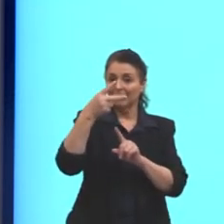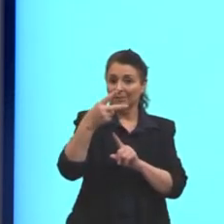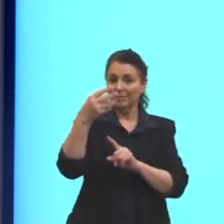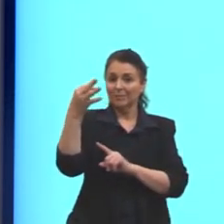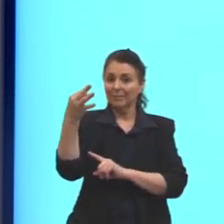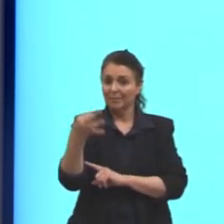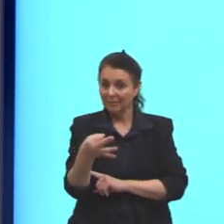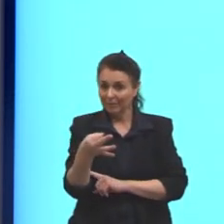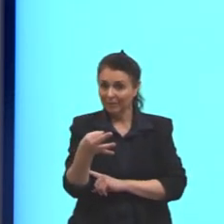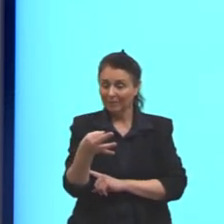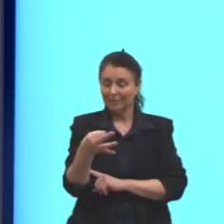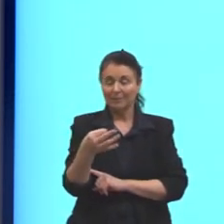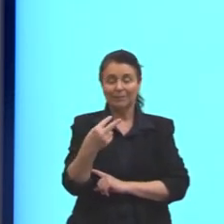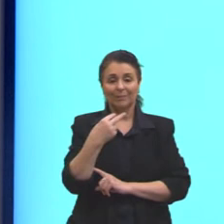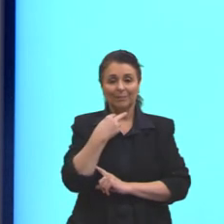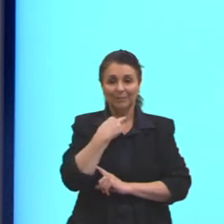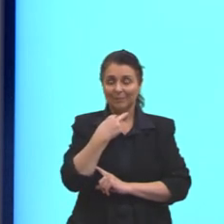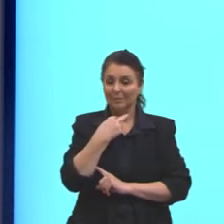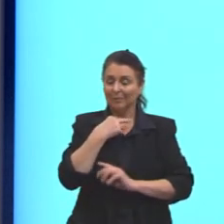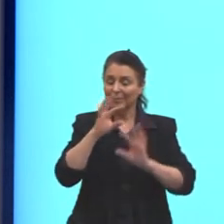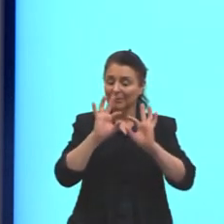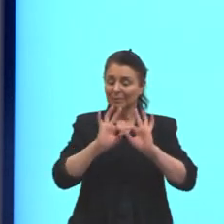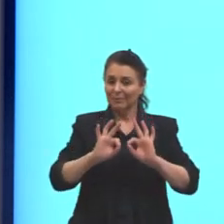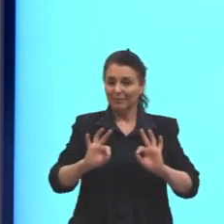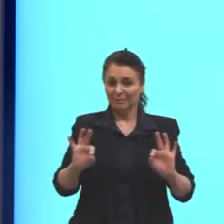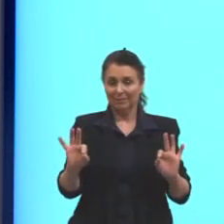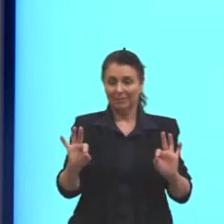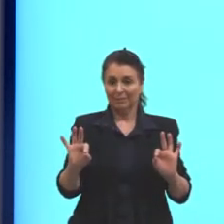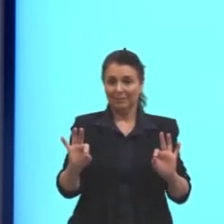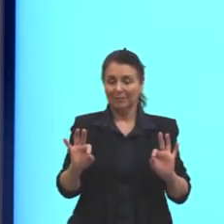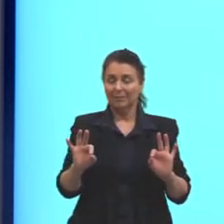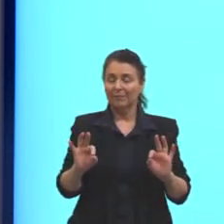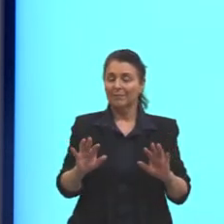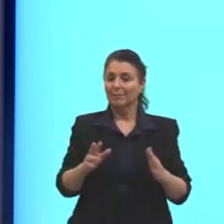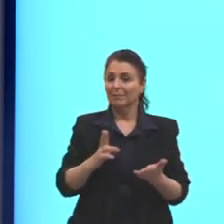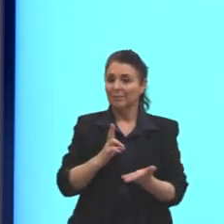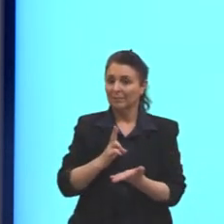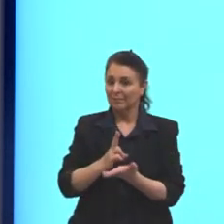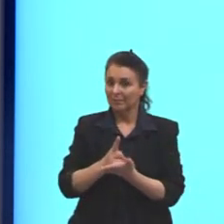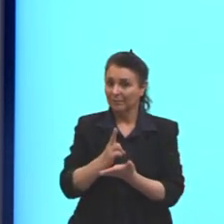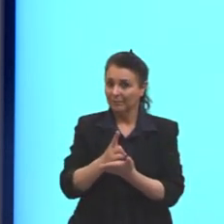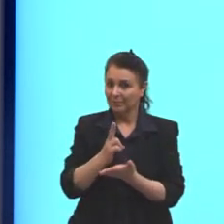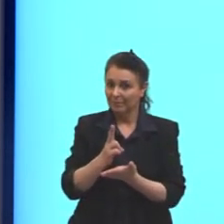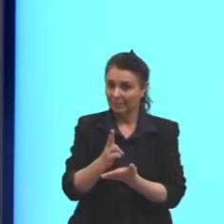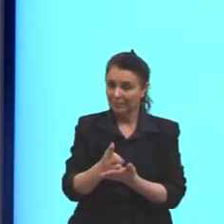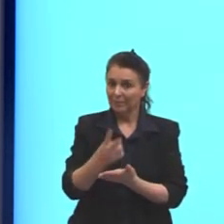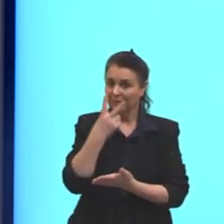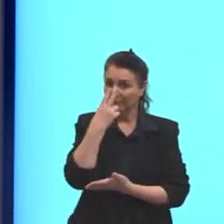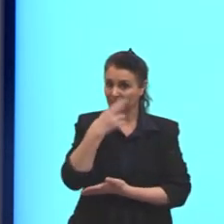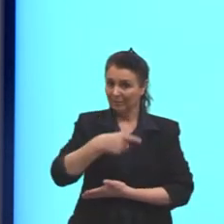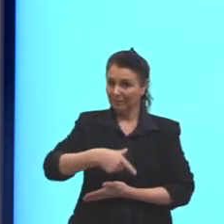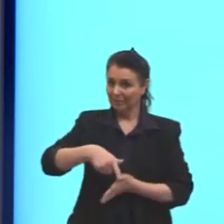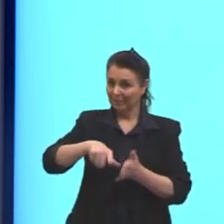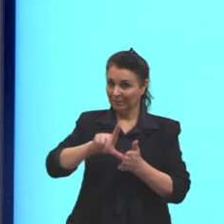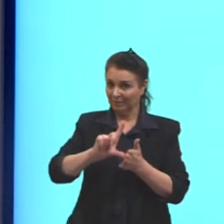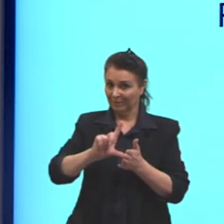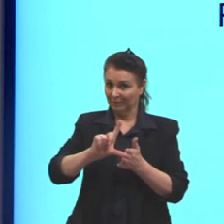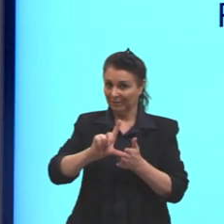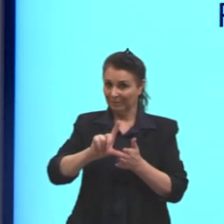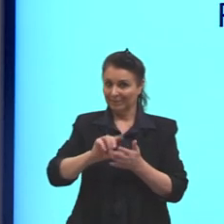podemos reescrever isso aqui na forma simplificada então permanece do jeito que já estava tá